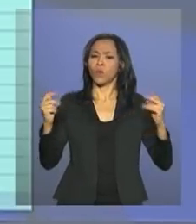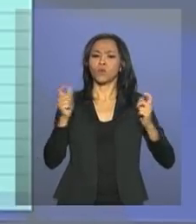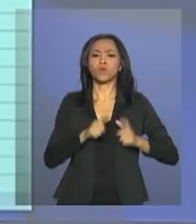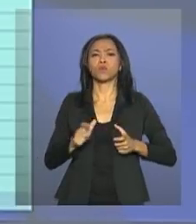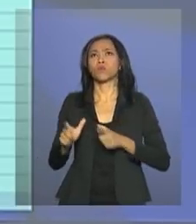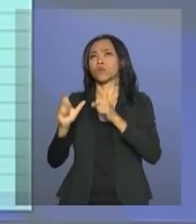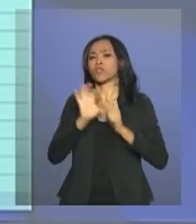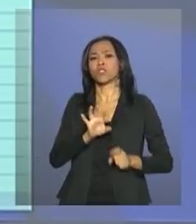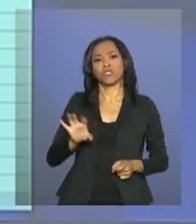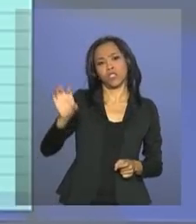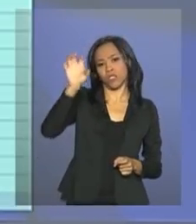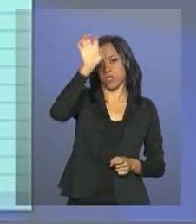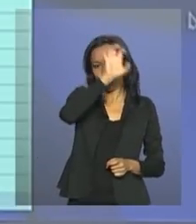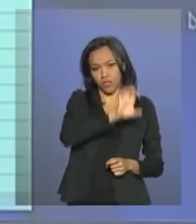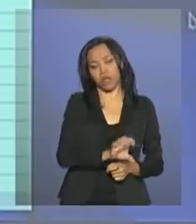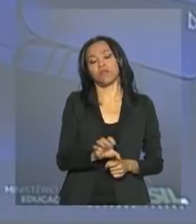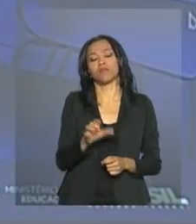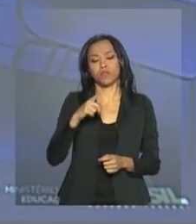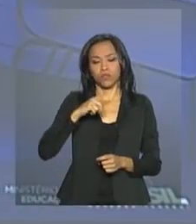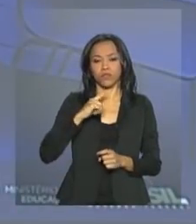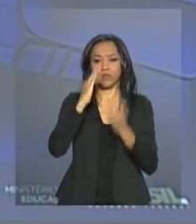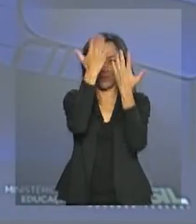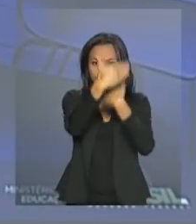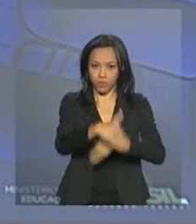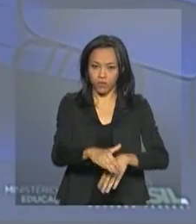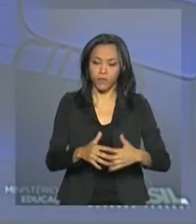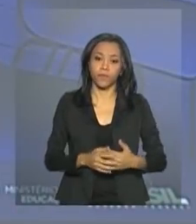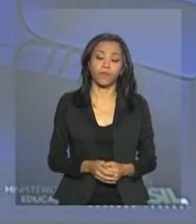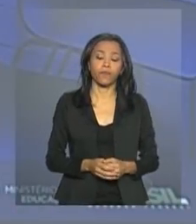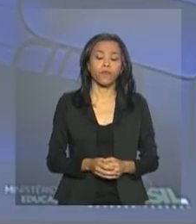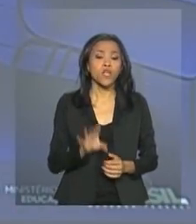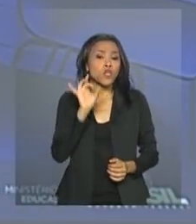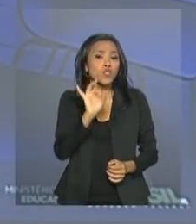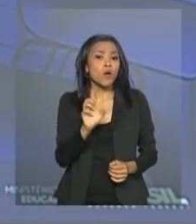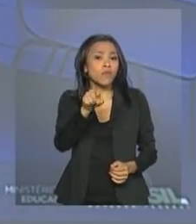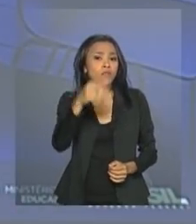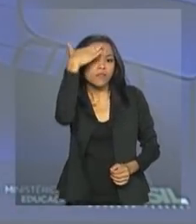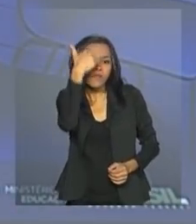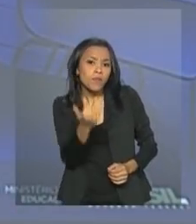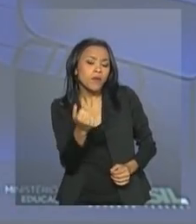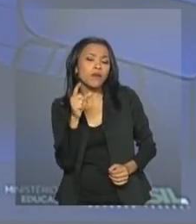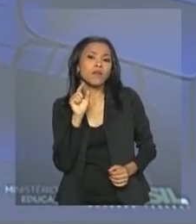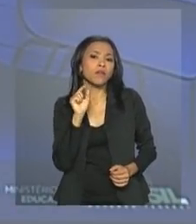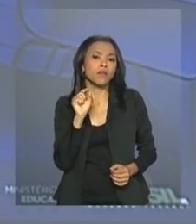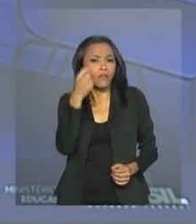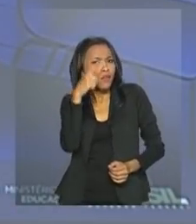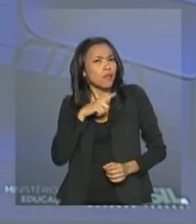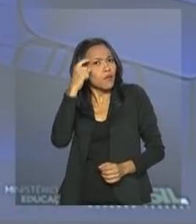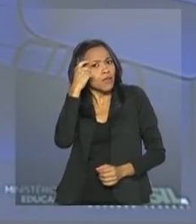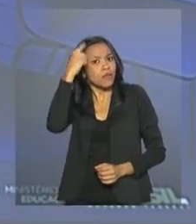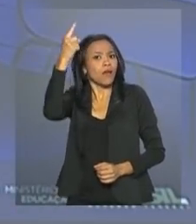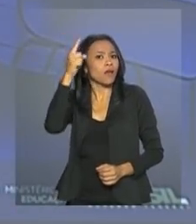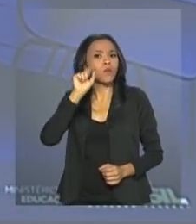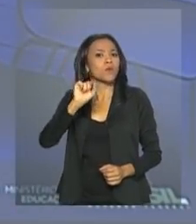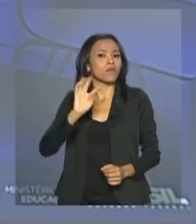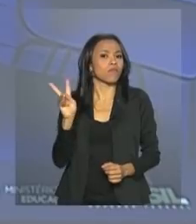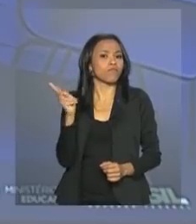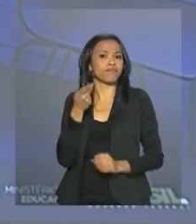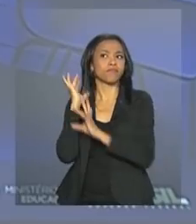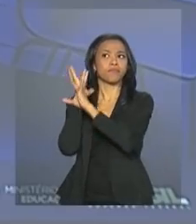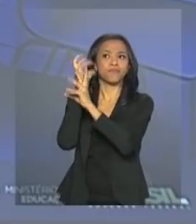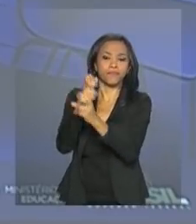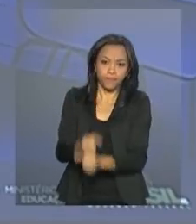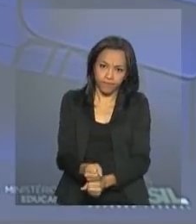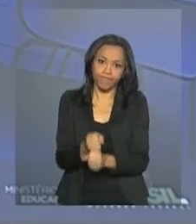estados onde elas foram realizadas né só para vocês terem uma idéia é pra vocês terem uma noção é